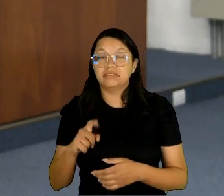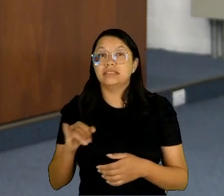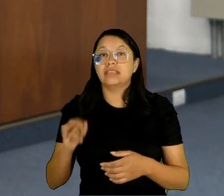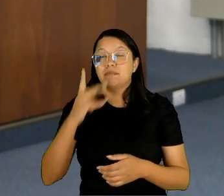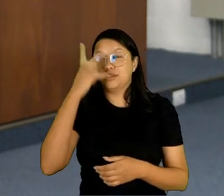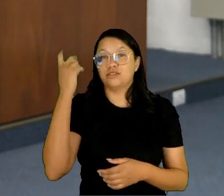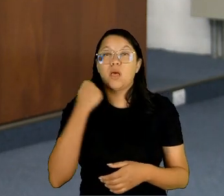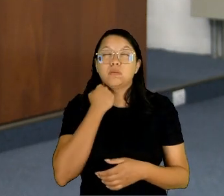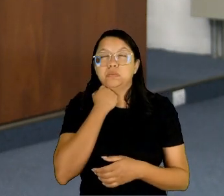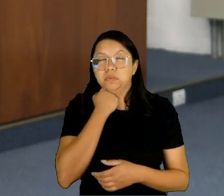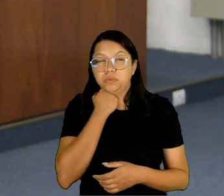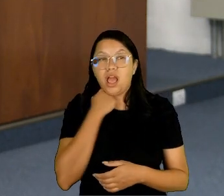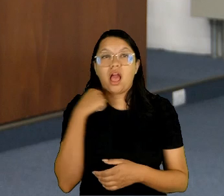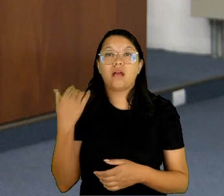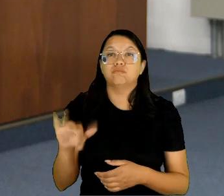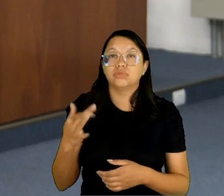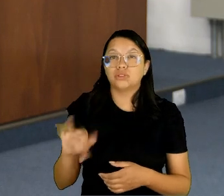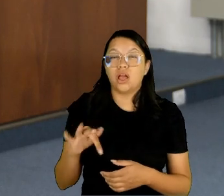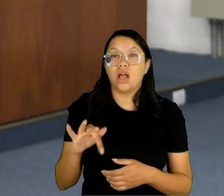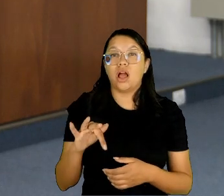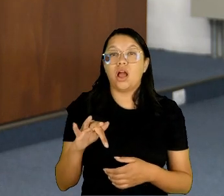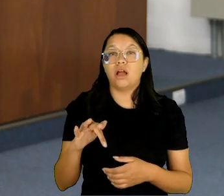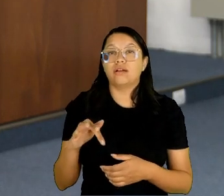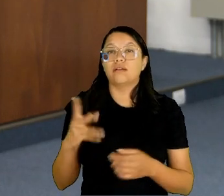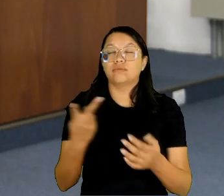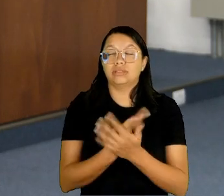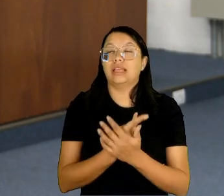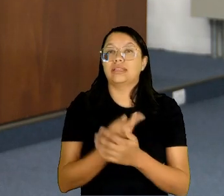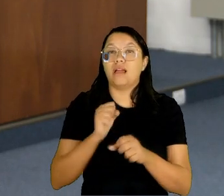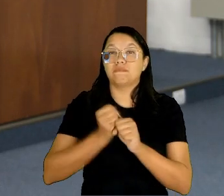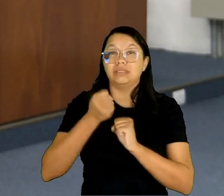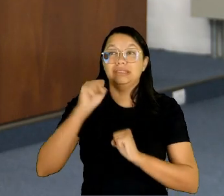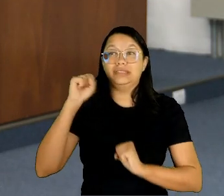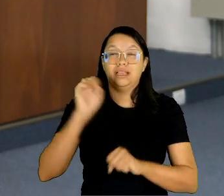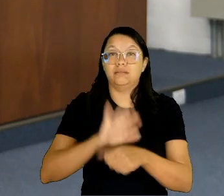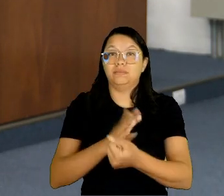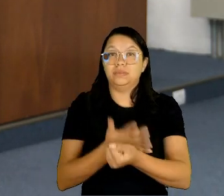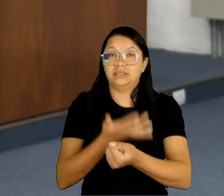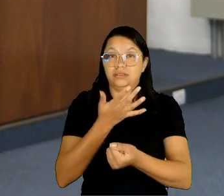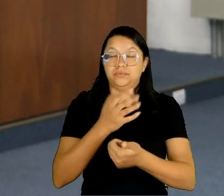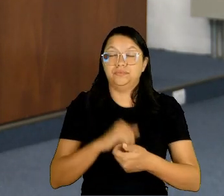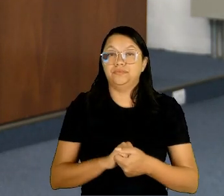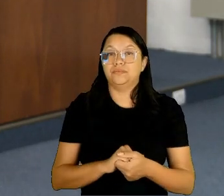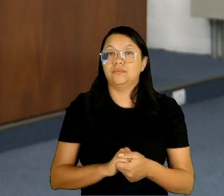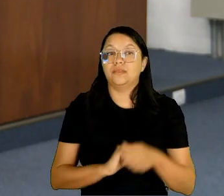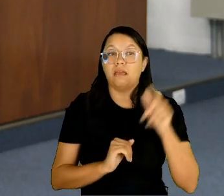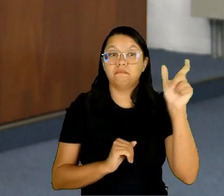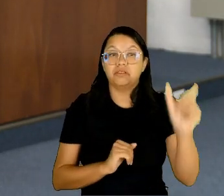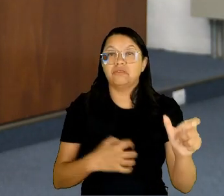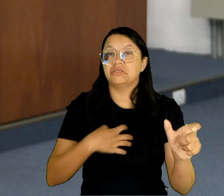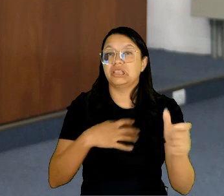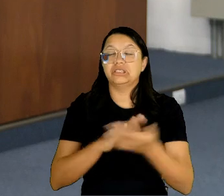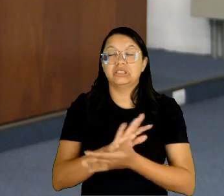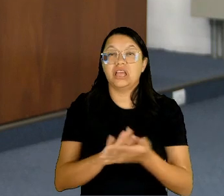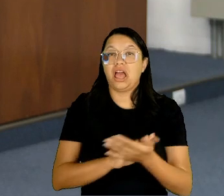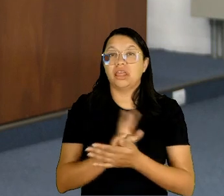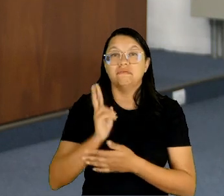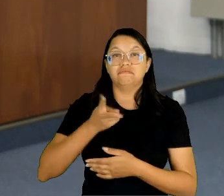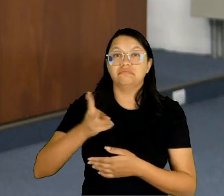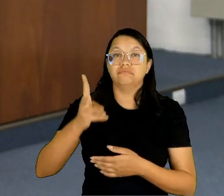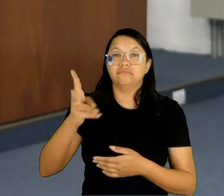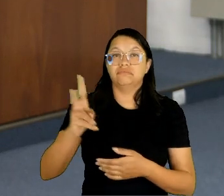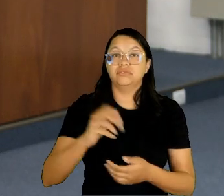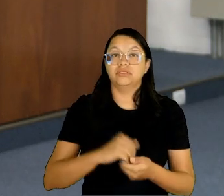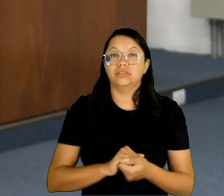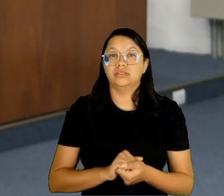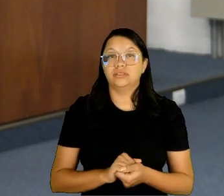algum estresse emocional mesmo, o corpo acaba reagindo e aumenta essa pressão. E aí o paciente não sente nada,